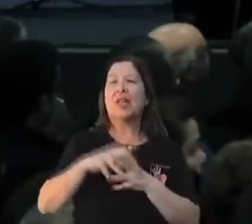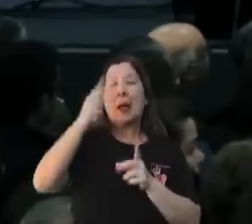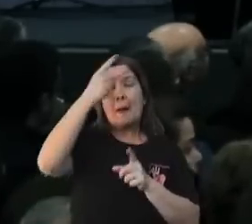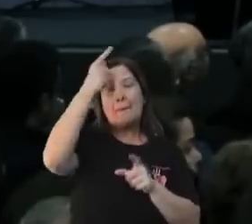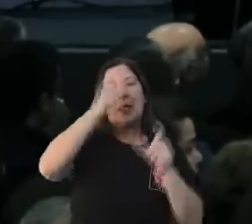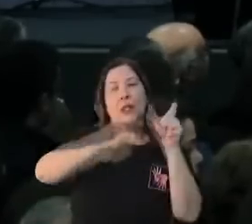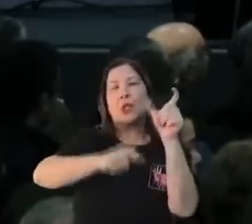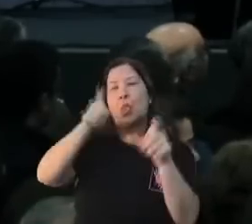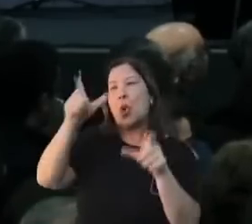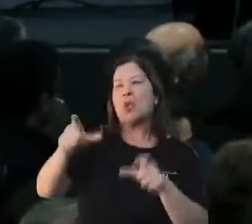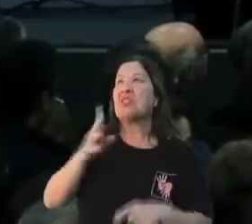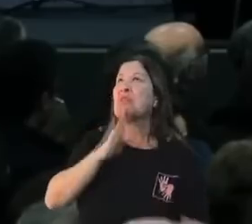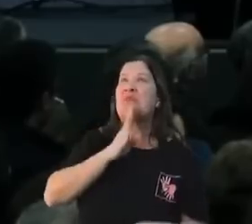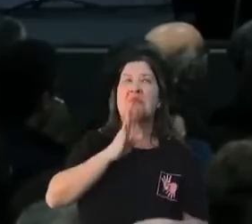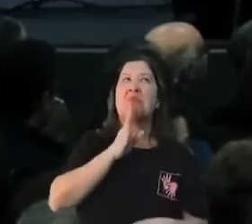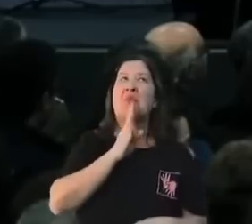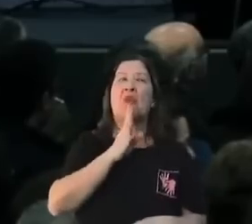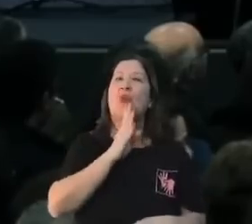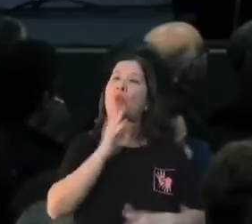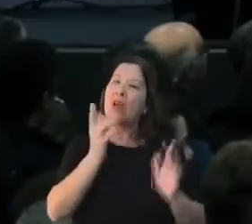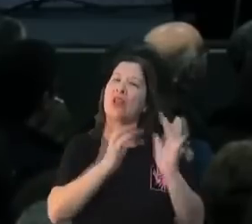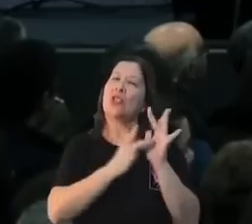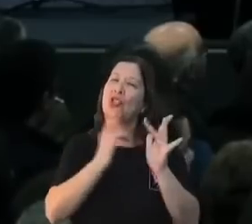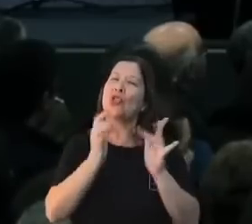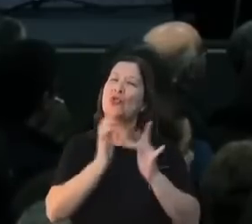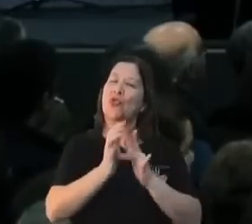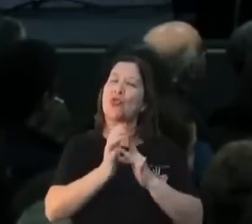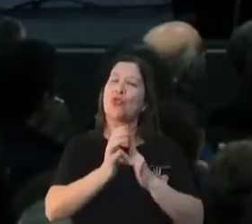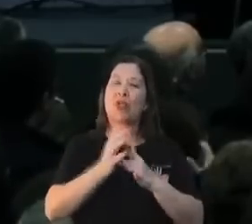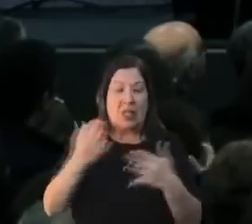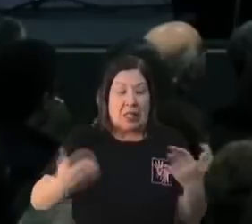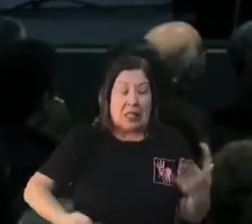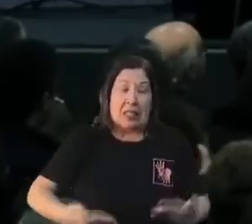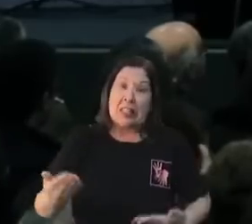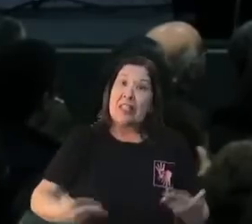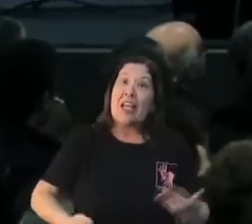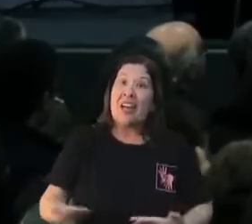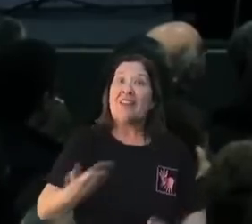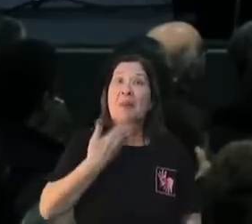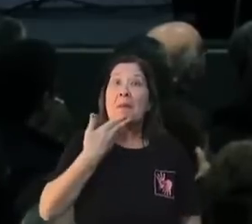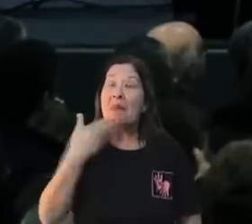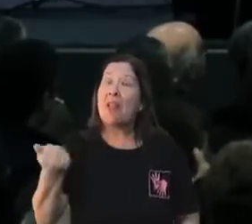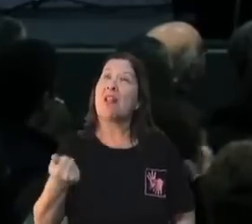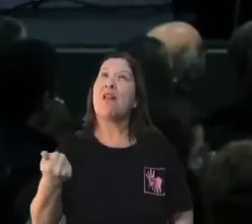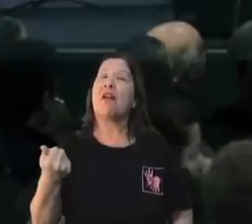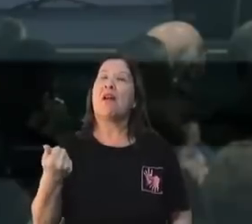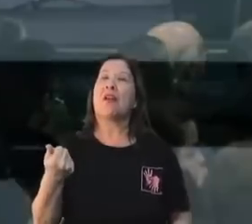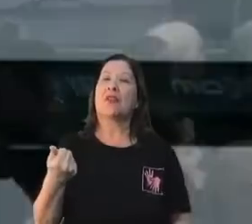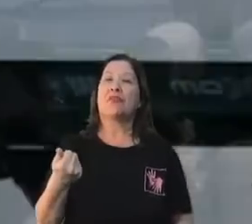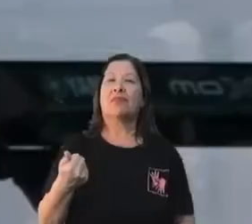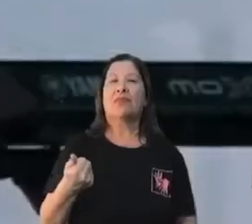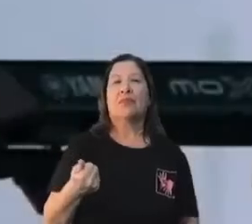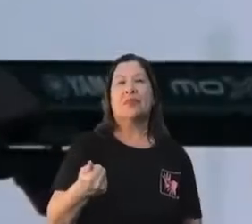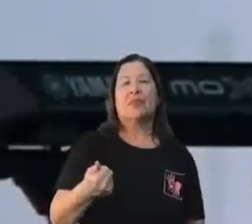aos seus deuses, aos seus ídolos, do que nós o somos em servir ao Deus que nos deu vida eterna.